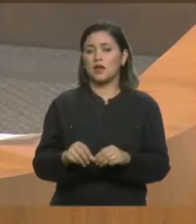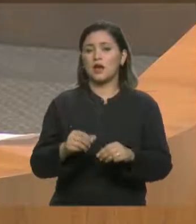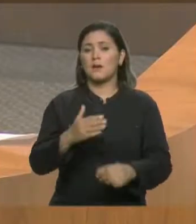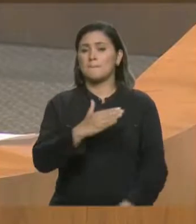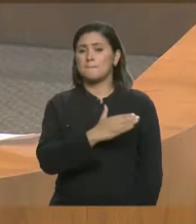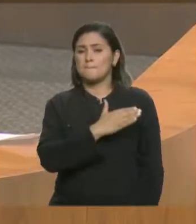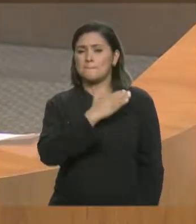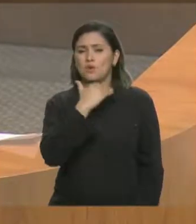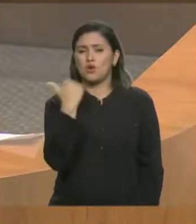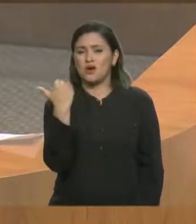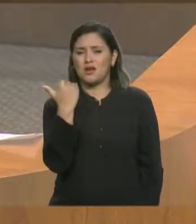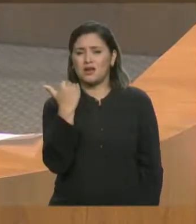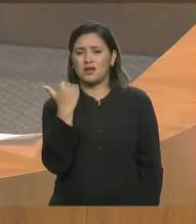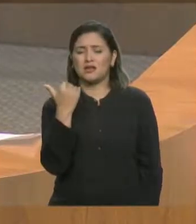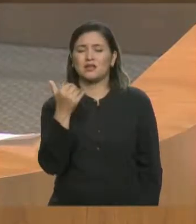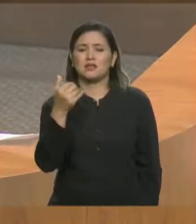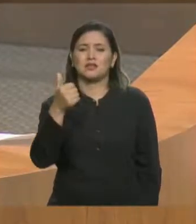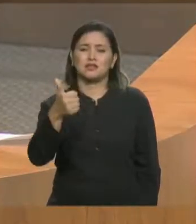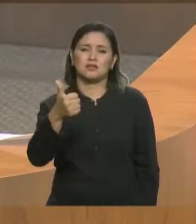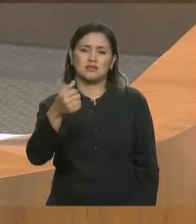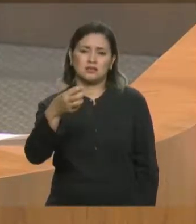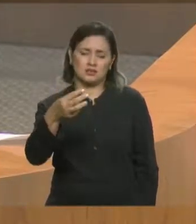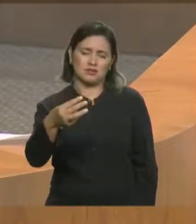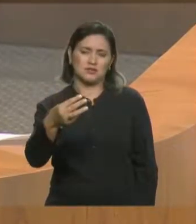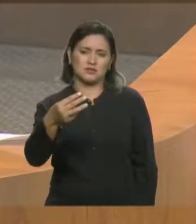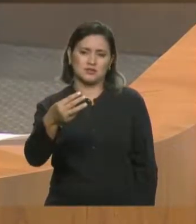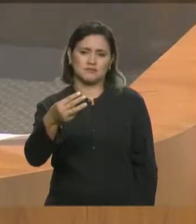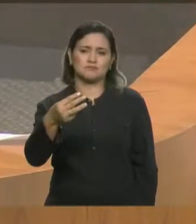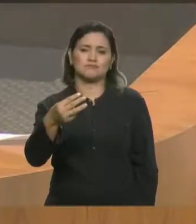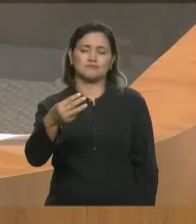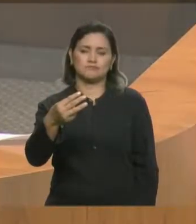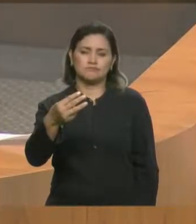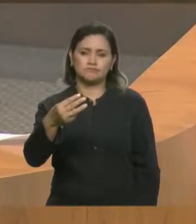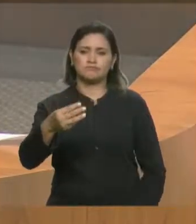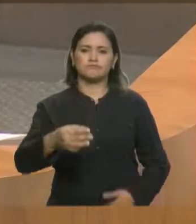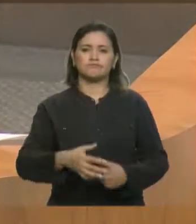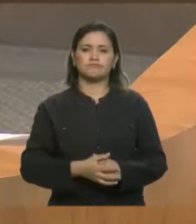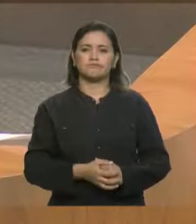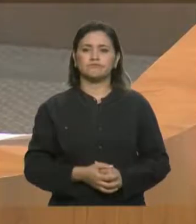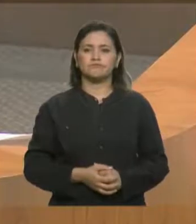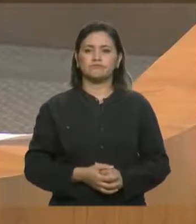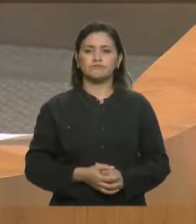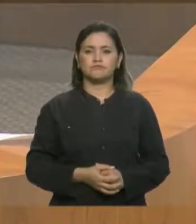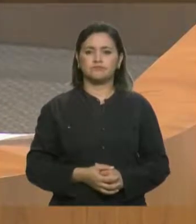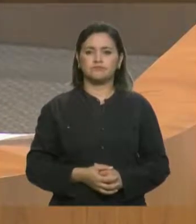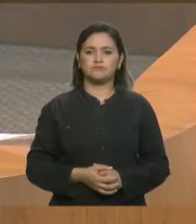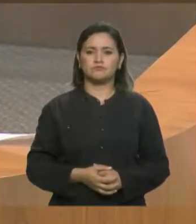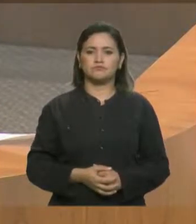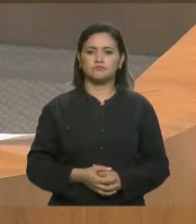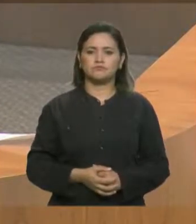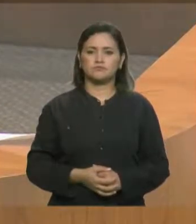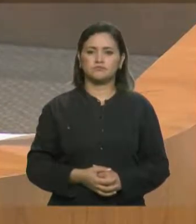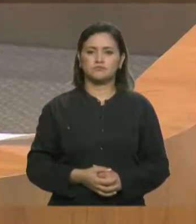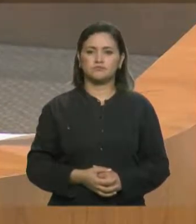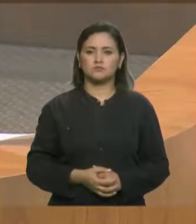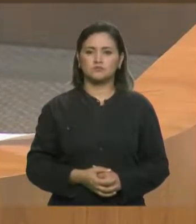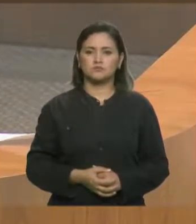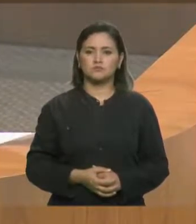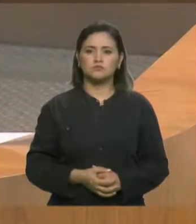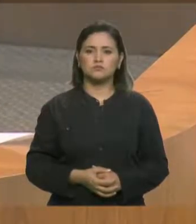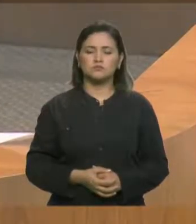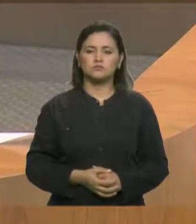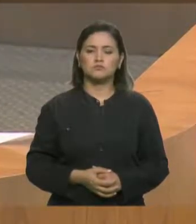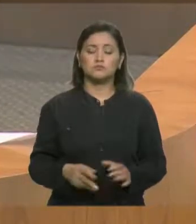famílias afetadas. Mas, trazendo para o recorte indígena,